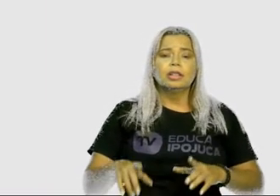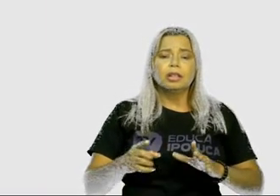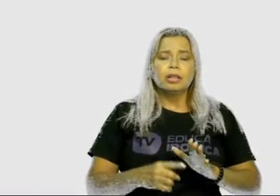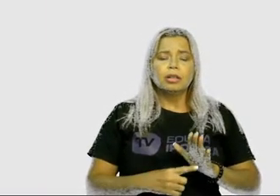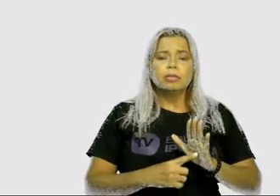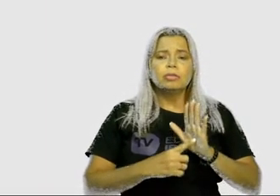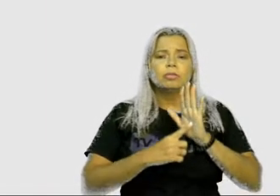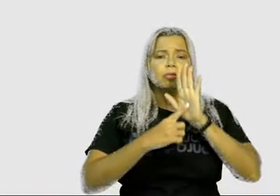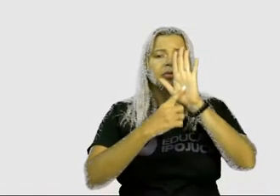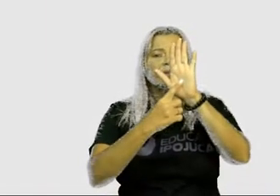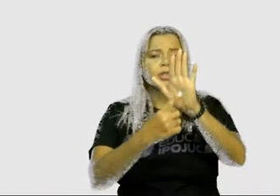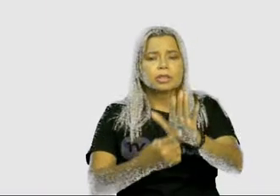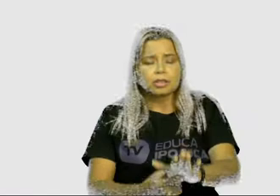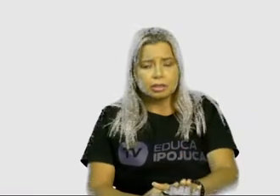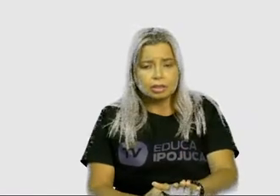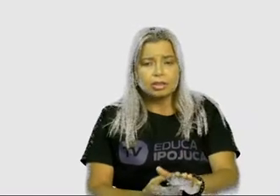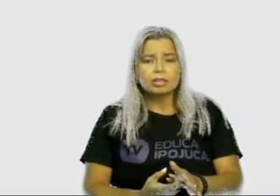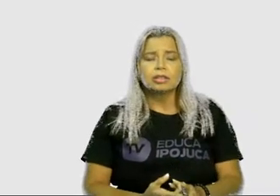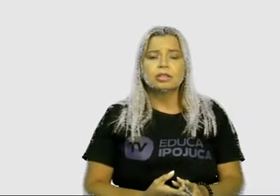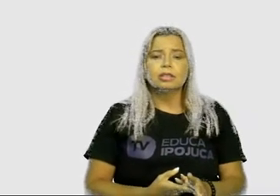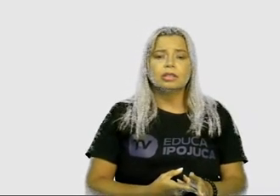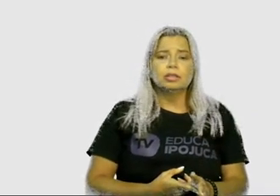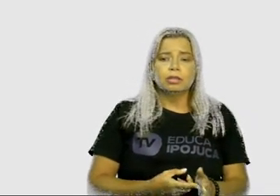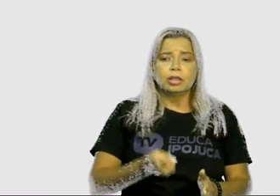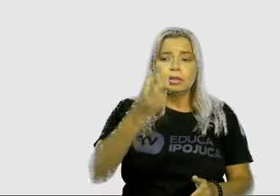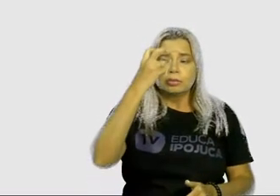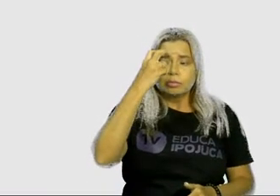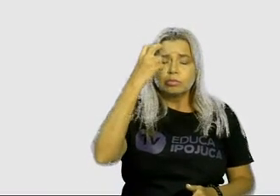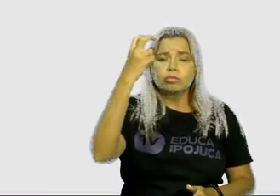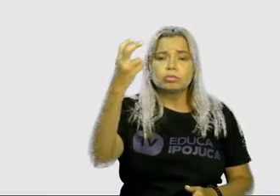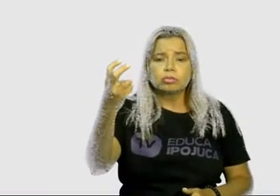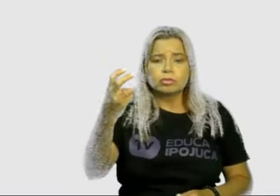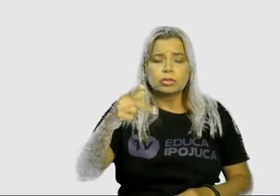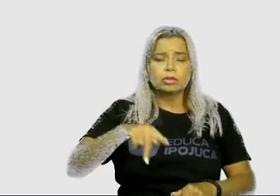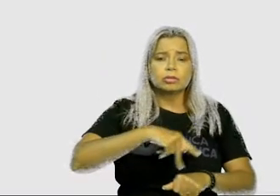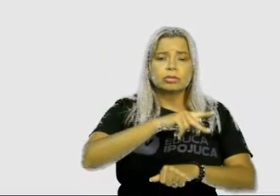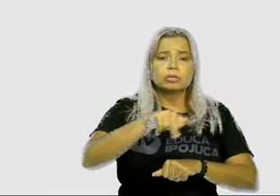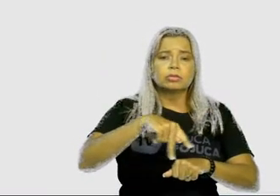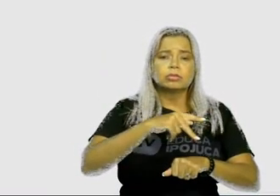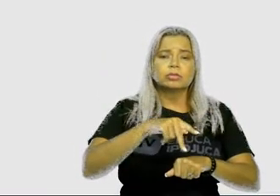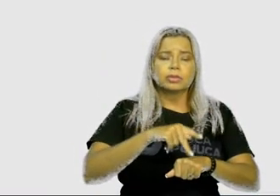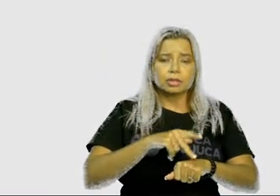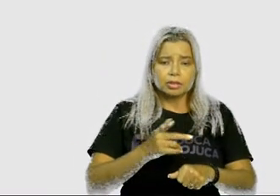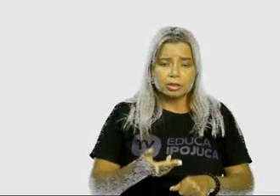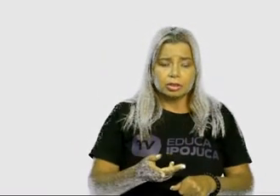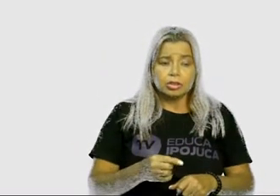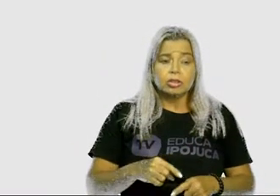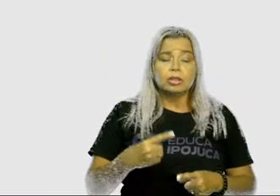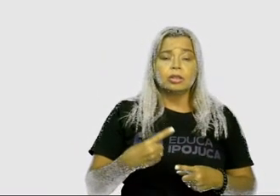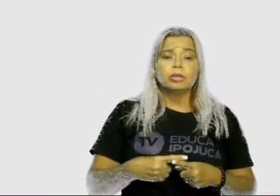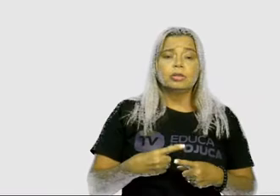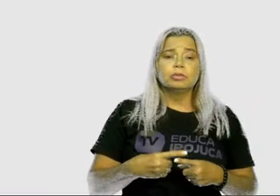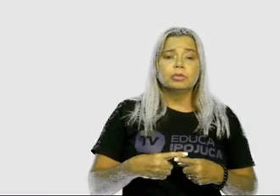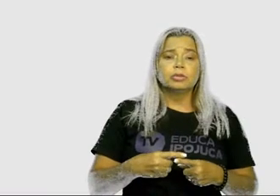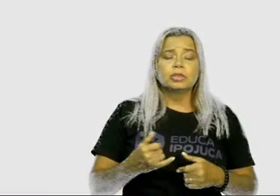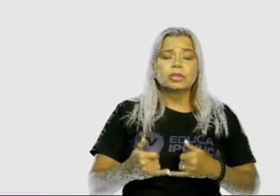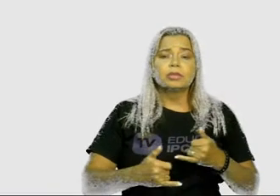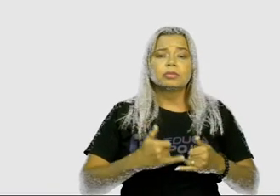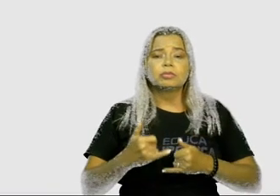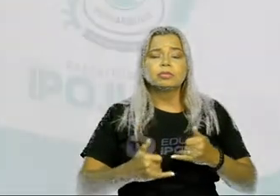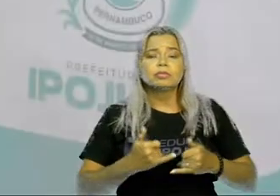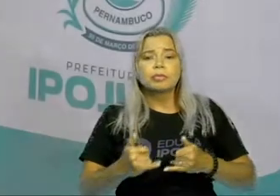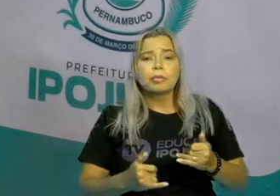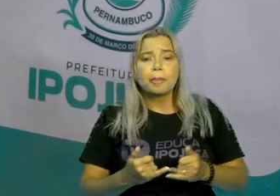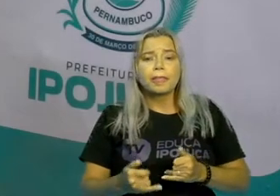patrimônio histórico e cultural do país. Ou seja, além de contribuir para o nosso desenvolvimento da nossa